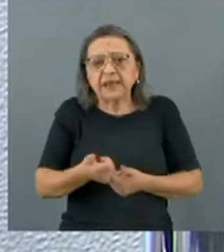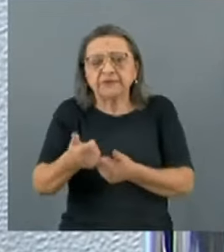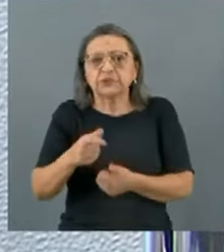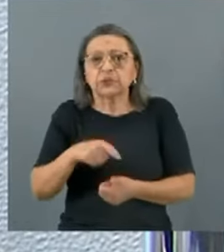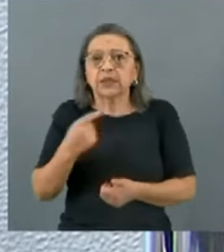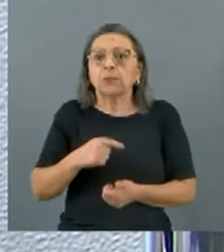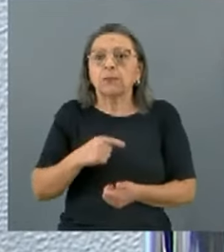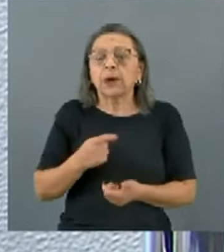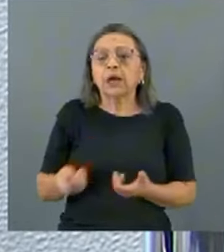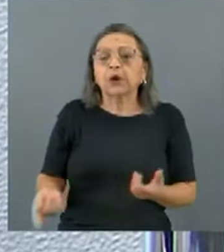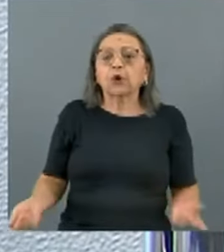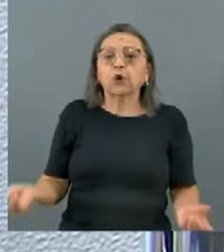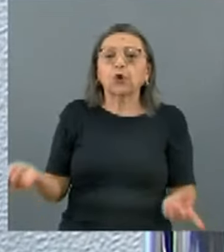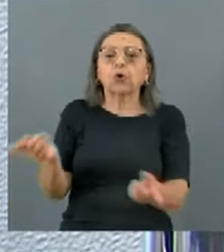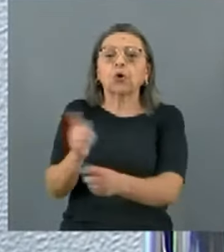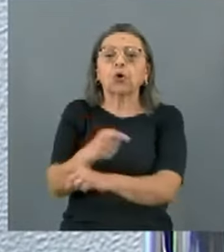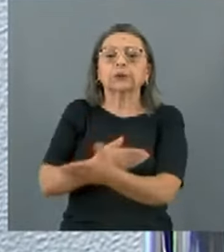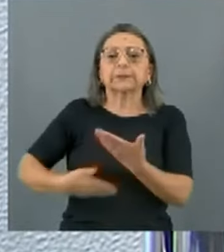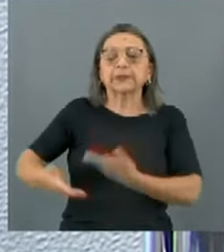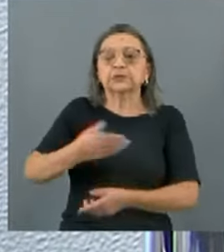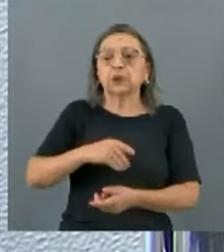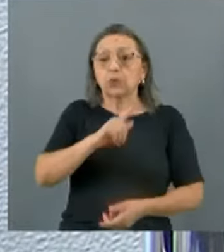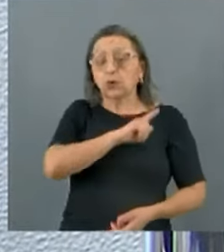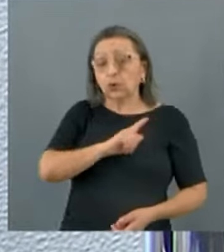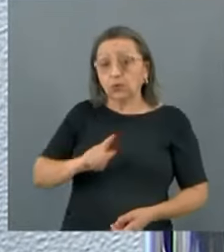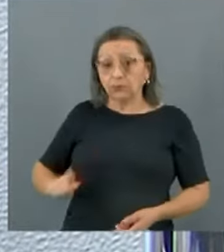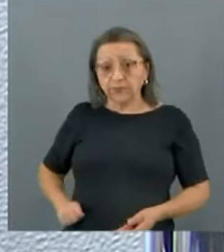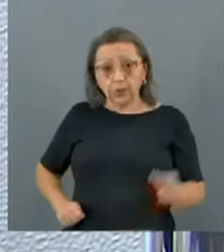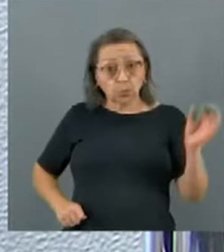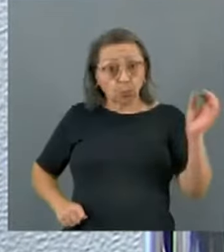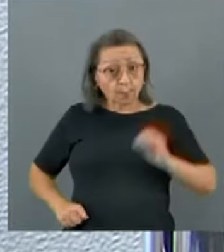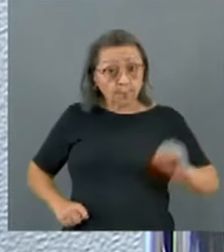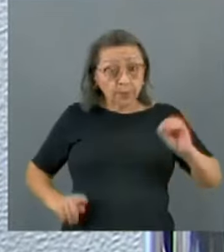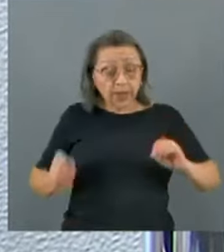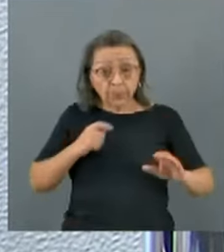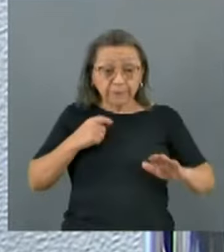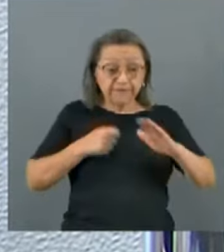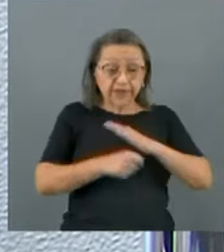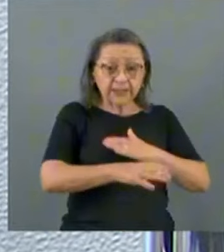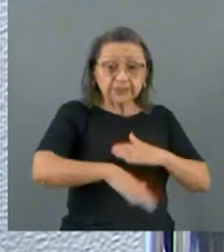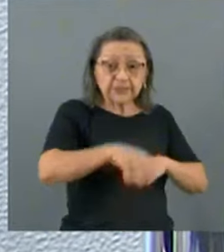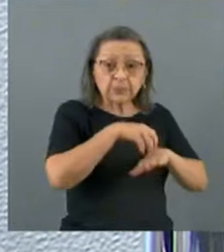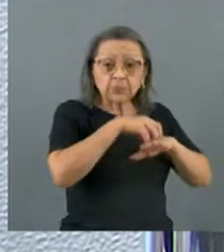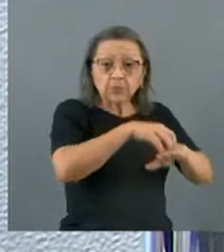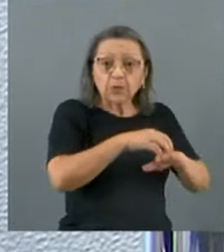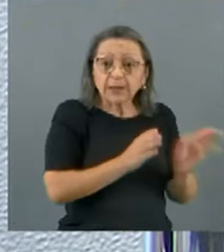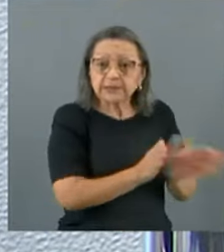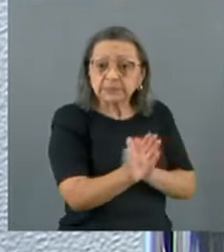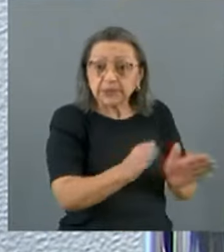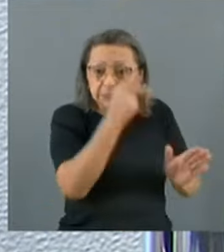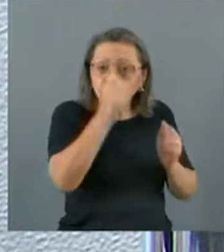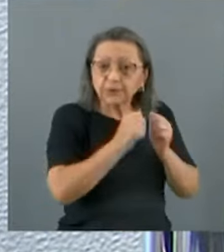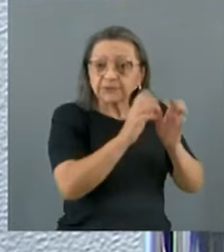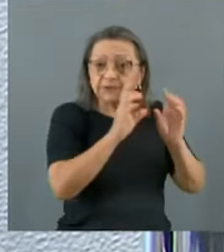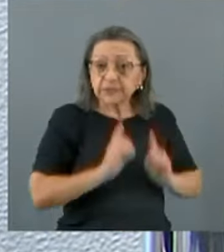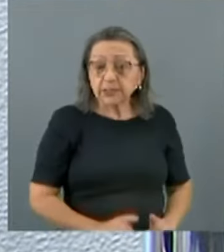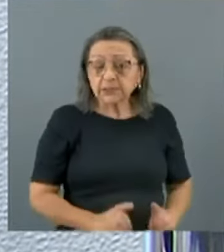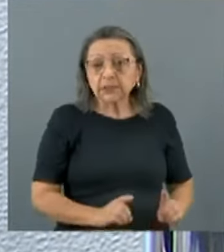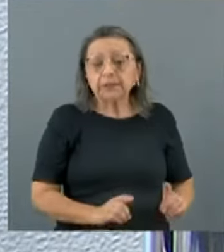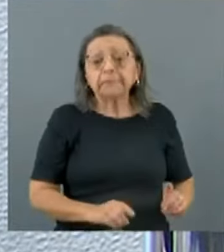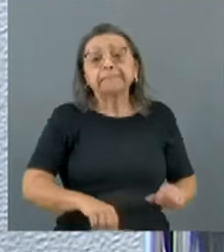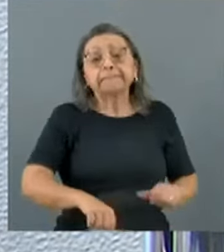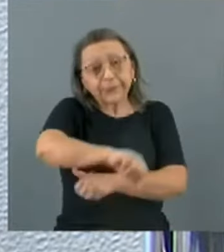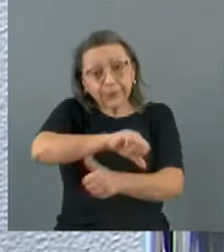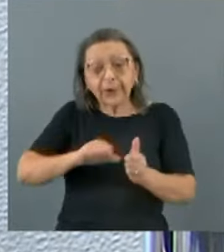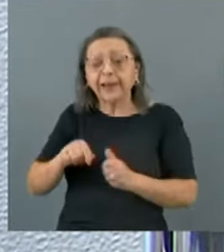uma contrapartida. O governo não investe em transporte público com acessibilidade para a pessoa com deficiência, em troca